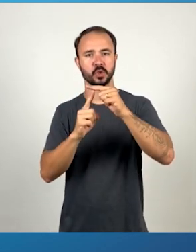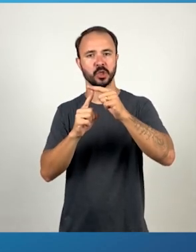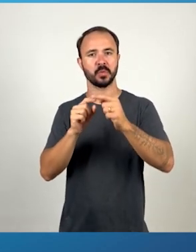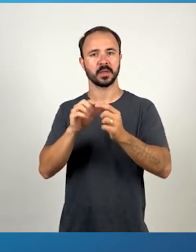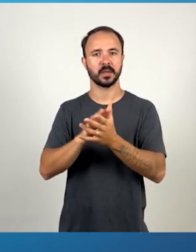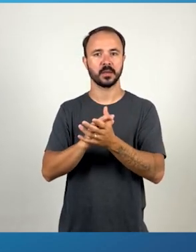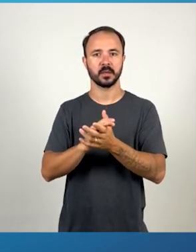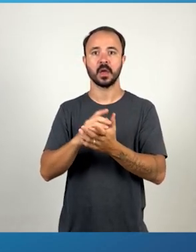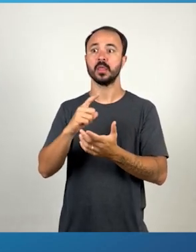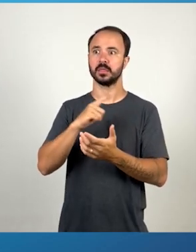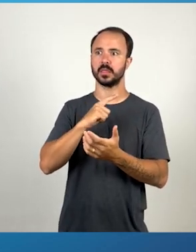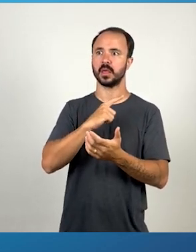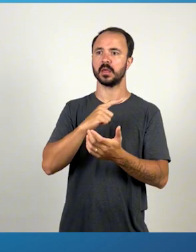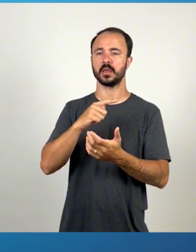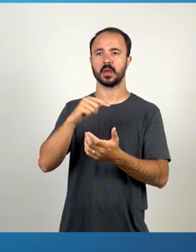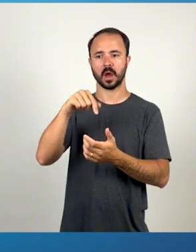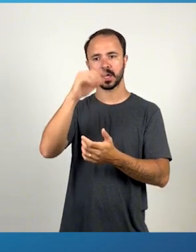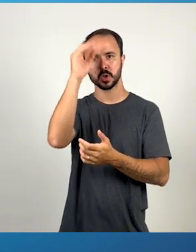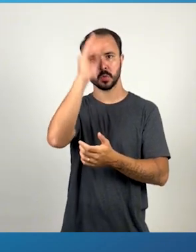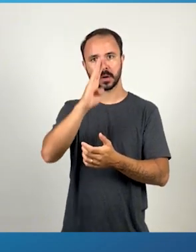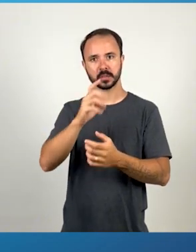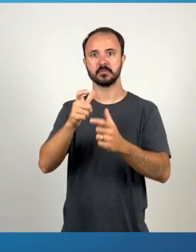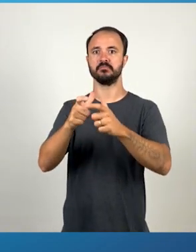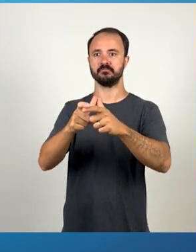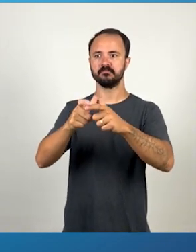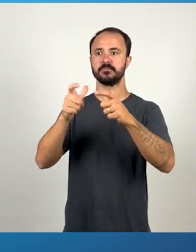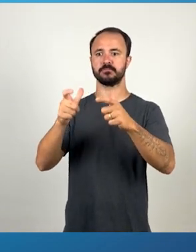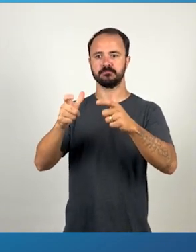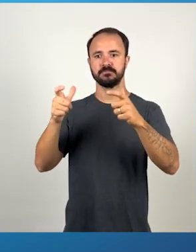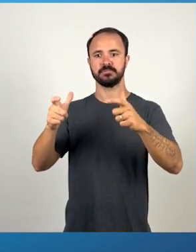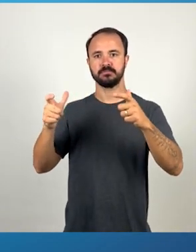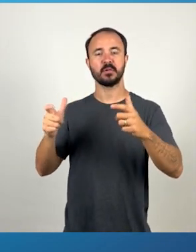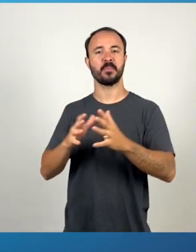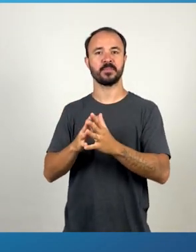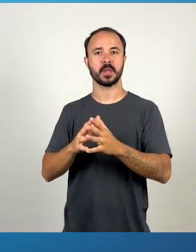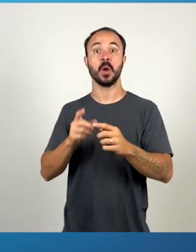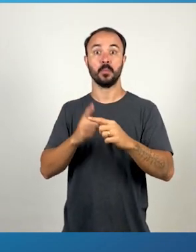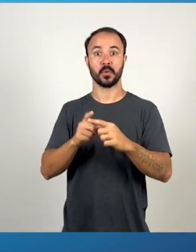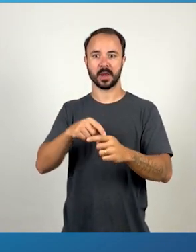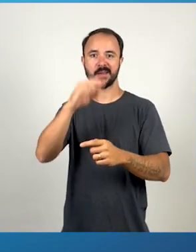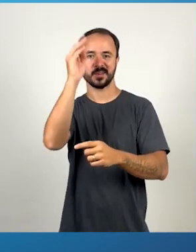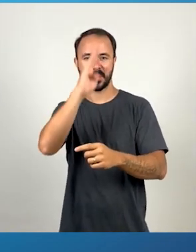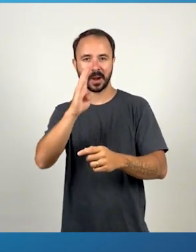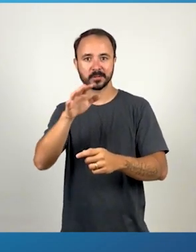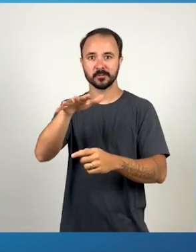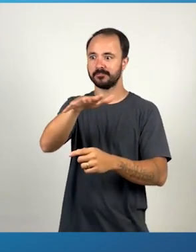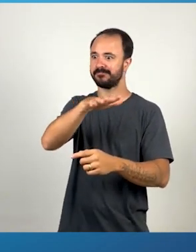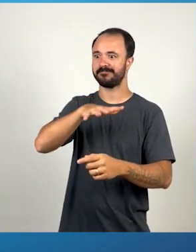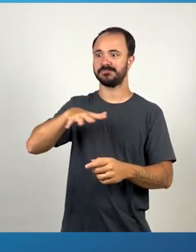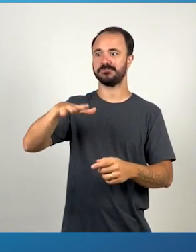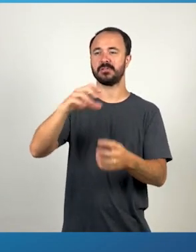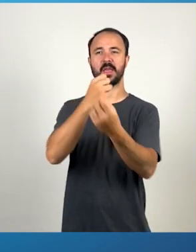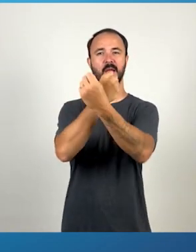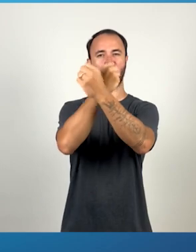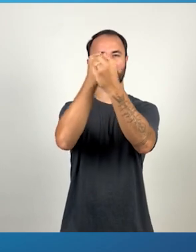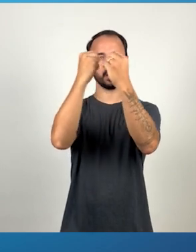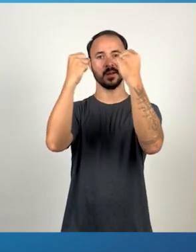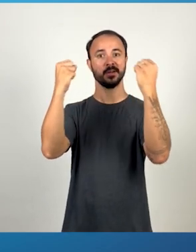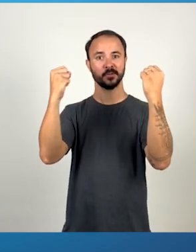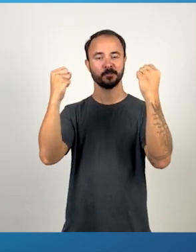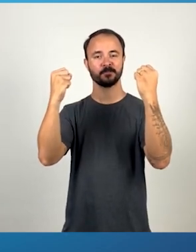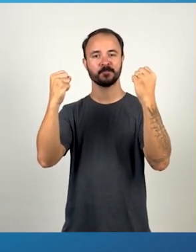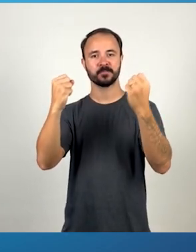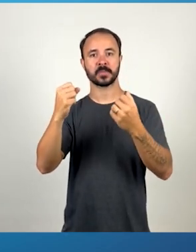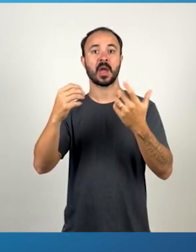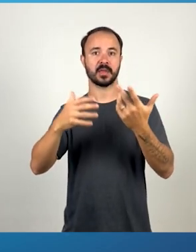aqui no nosso país, tá? O Brasil, devido a essas dimensões territoriais que a gente tem bem vasta, favorece